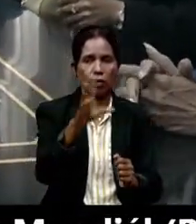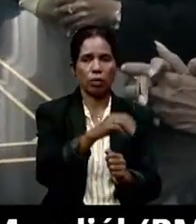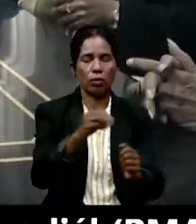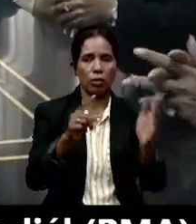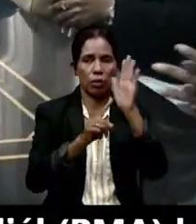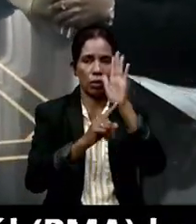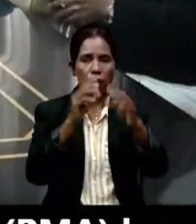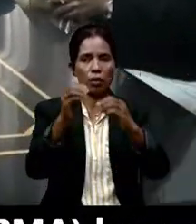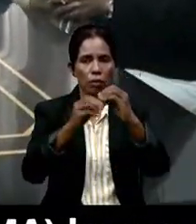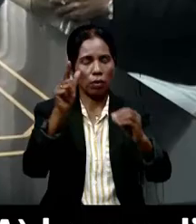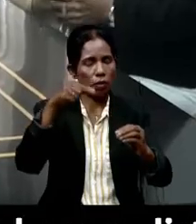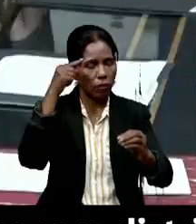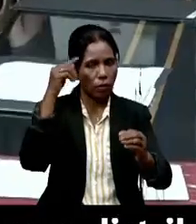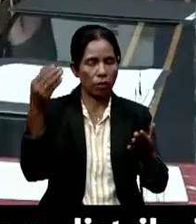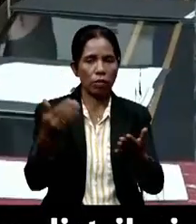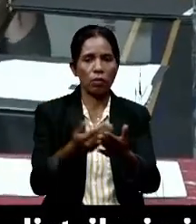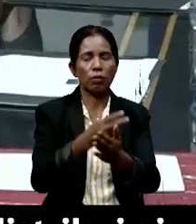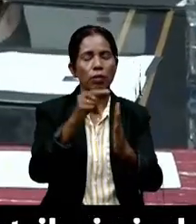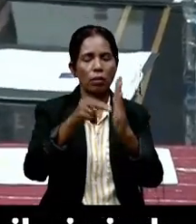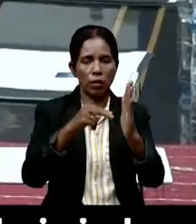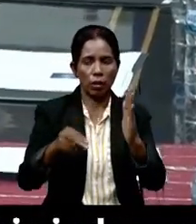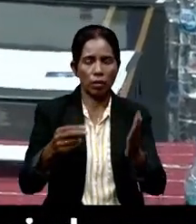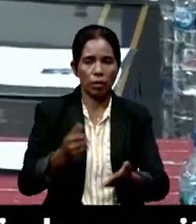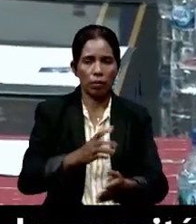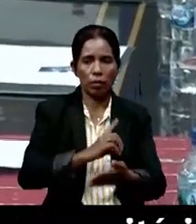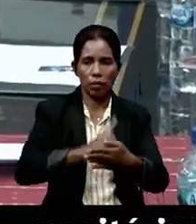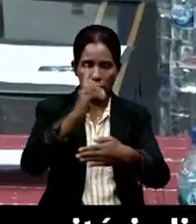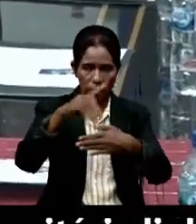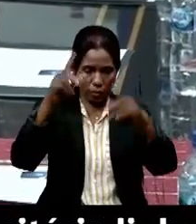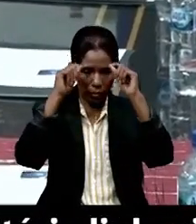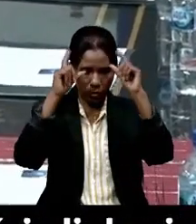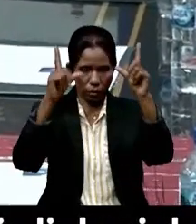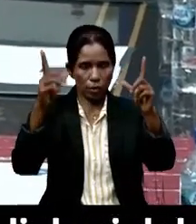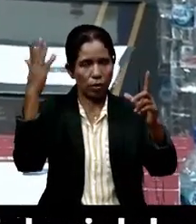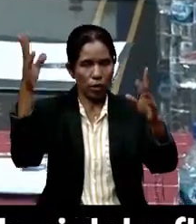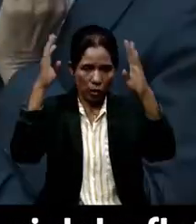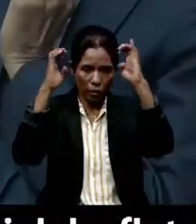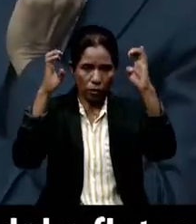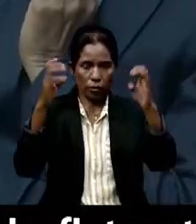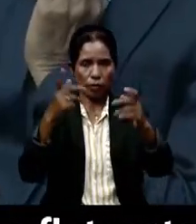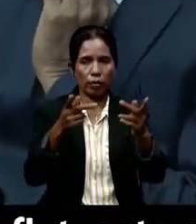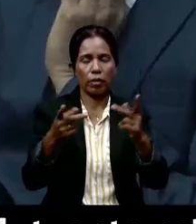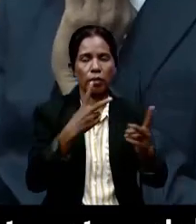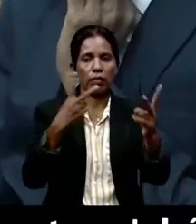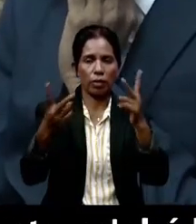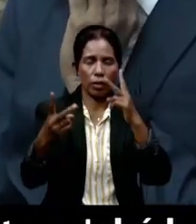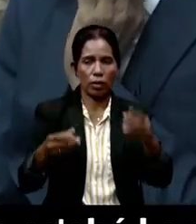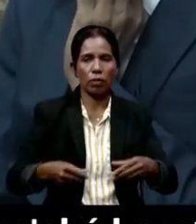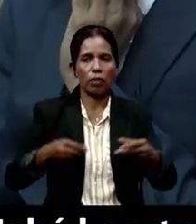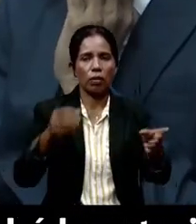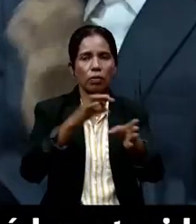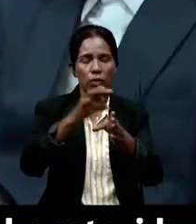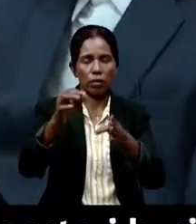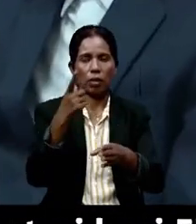Ratoco no Governo Nova Zelândia, e apoia para desenvolvimento de Timor-Leste e a área educação, turismo, no MOS, a formação em